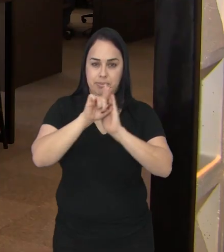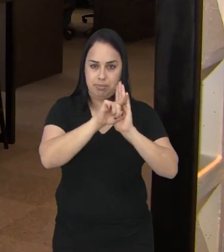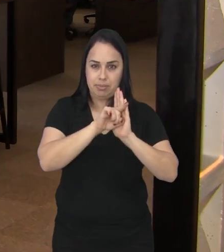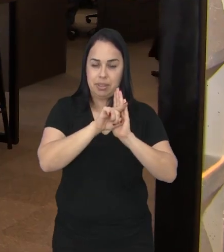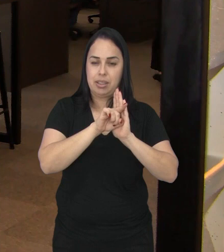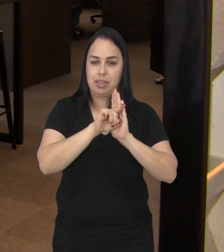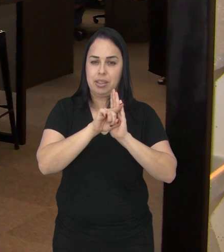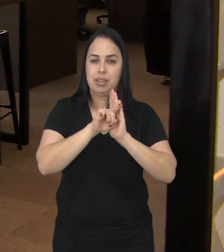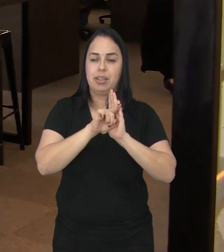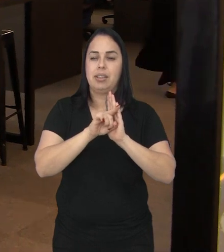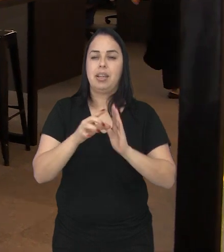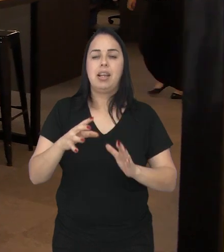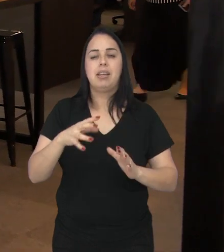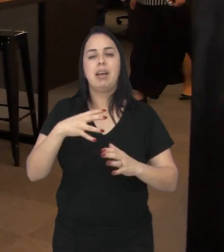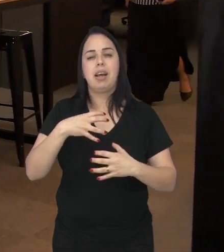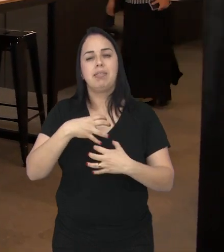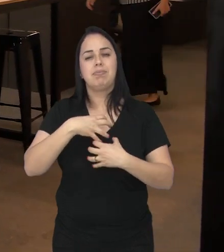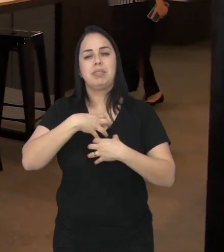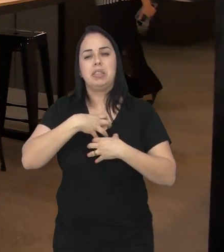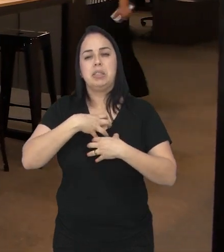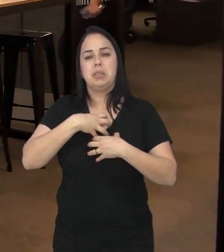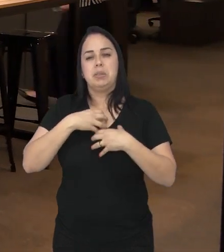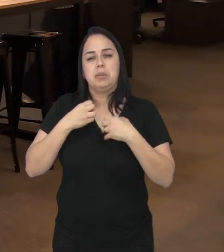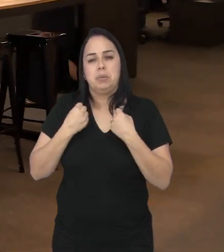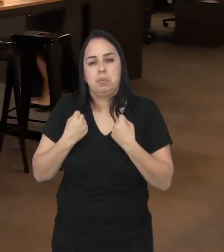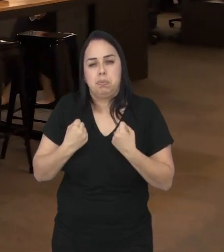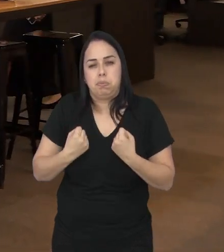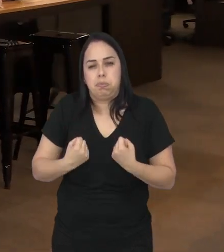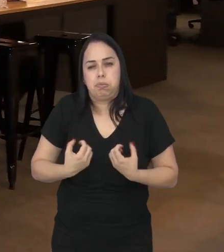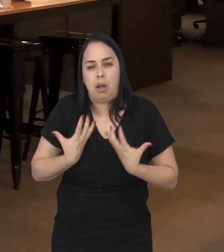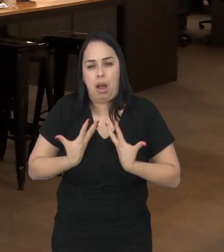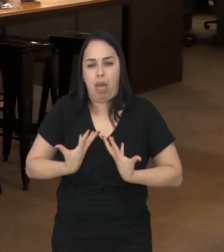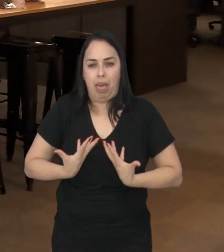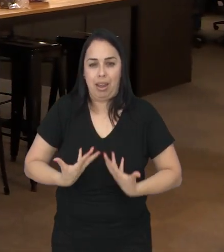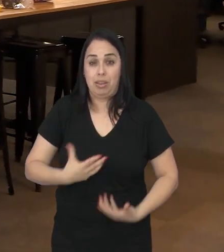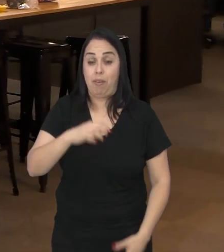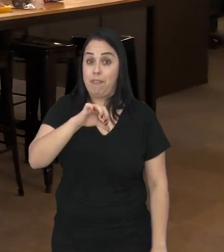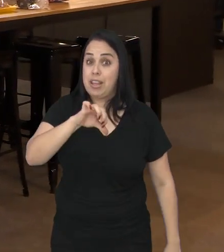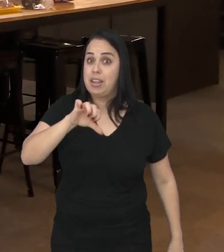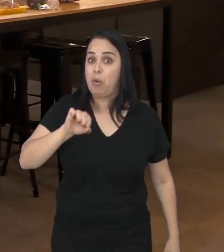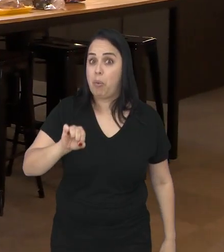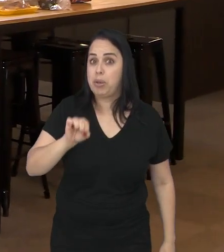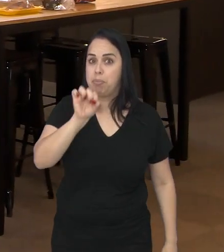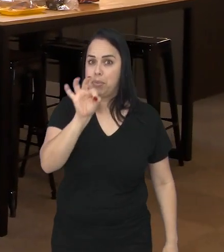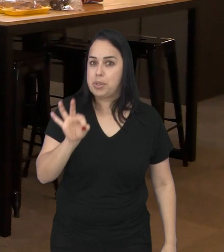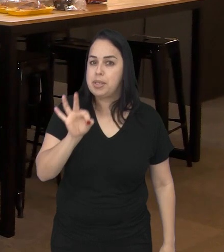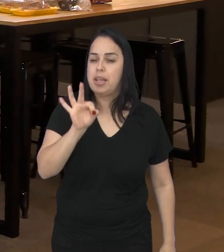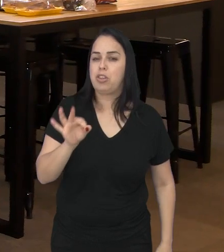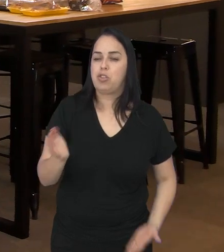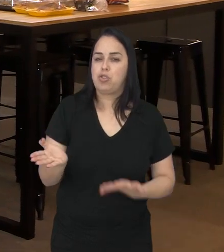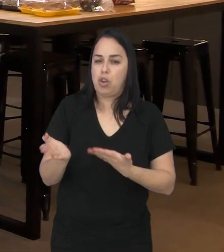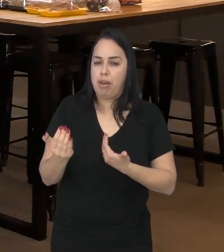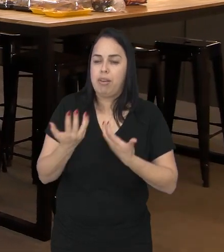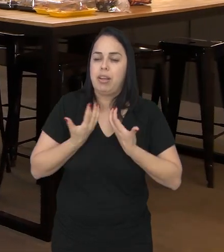tem provocado sintomas de esgotamento em mais de 98% dos jovens onde mais